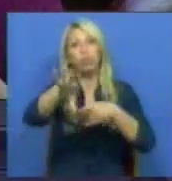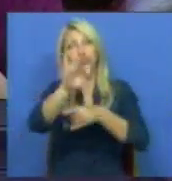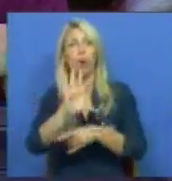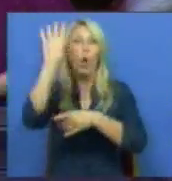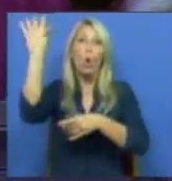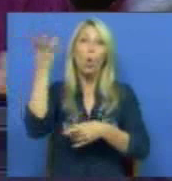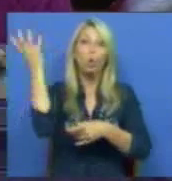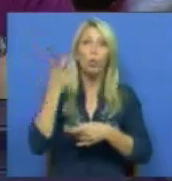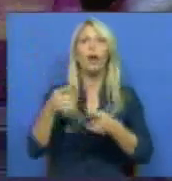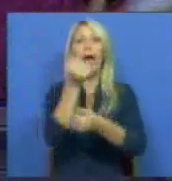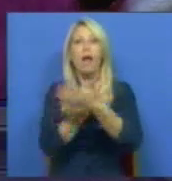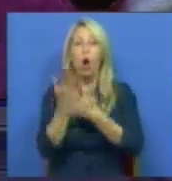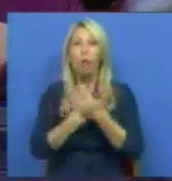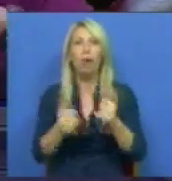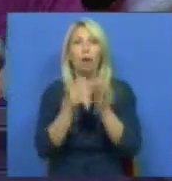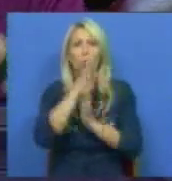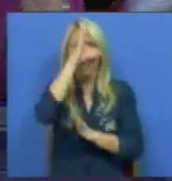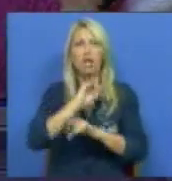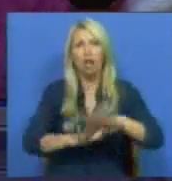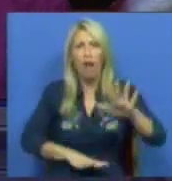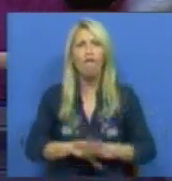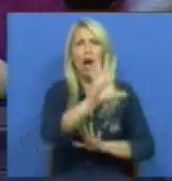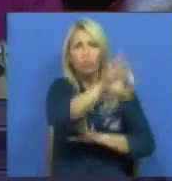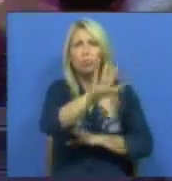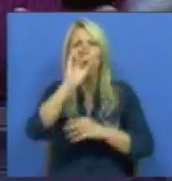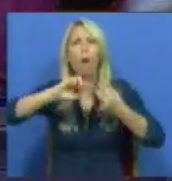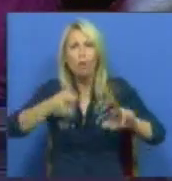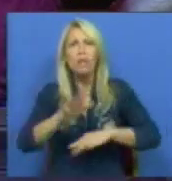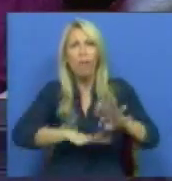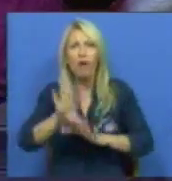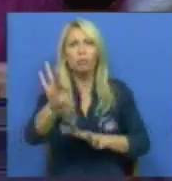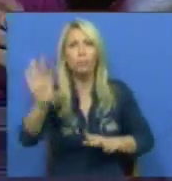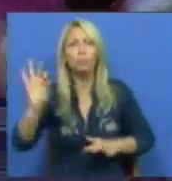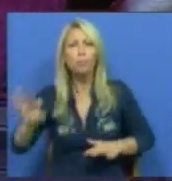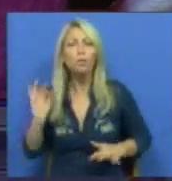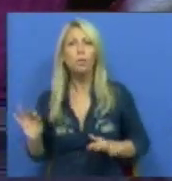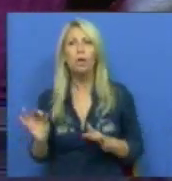Economia, ou seja, tudo designações dos vários ministérios, dos vários municípios, e temos aqui,